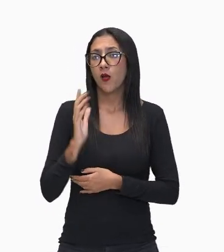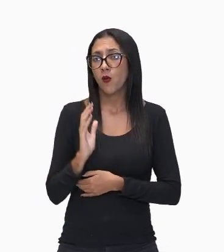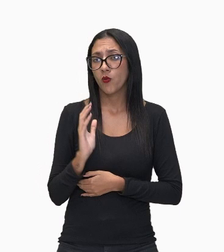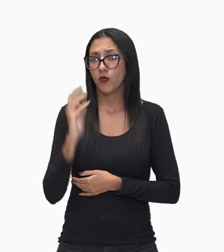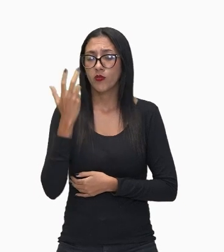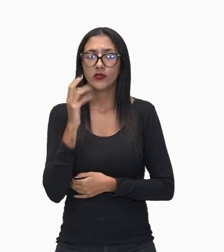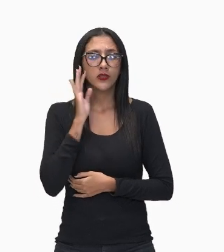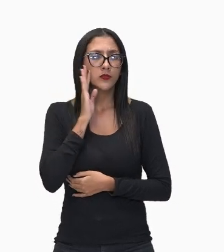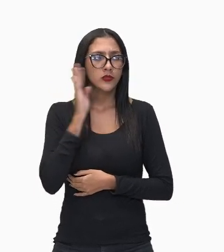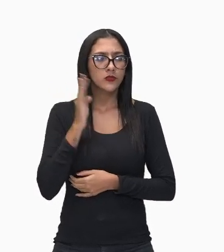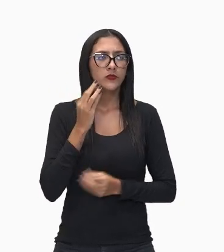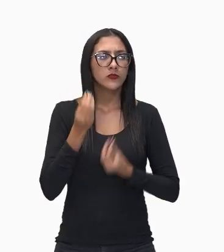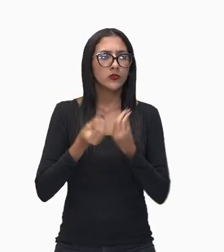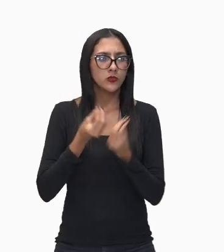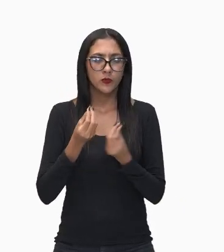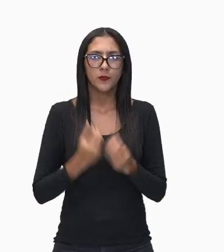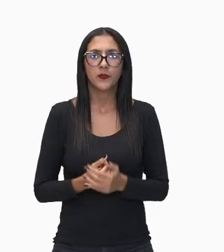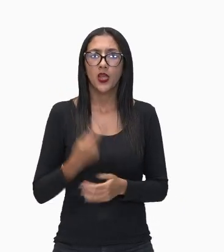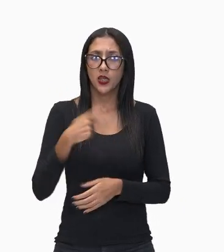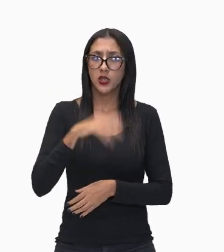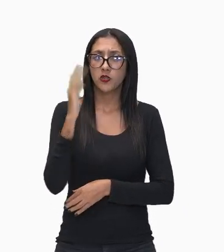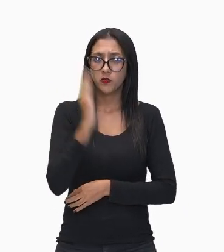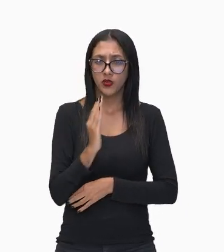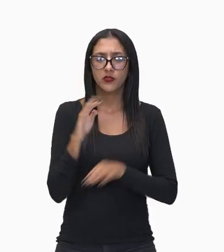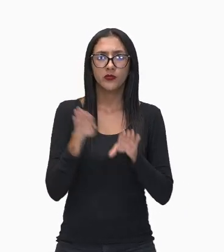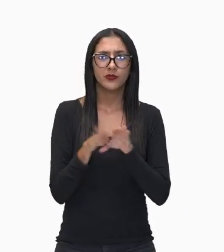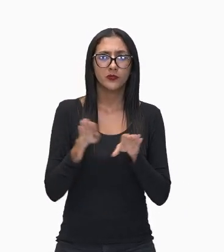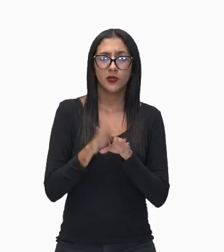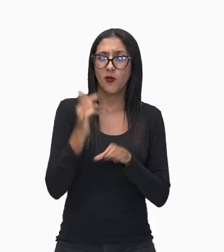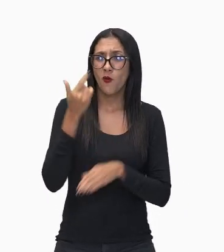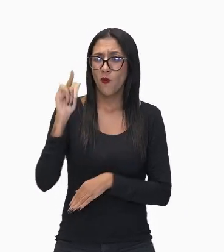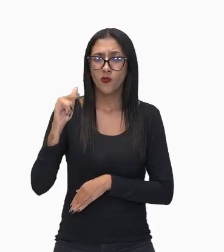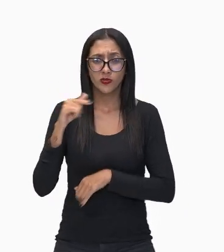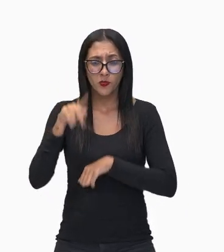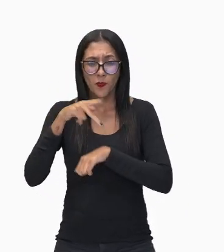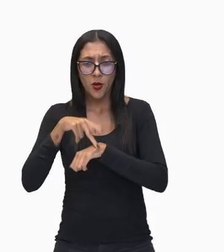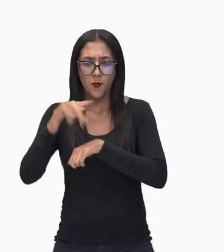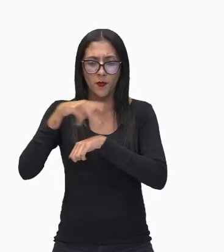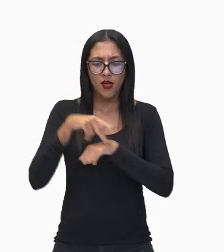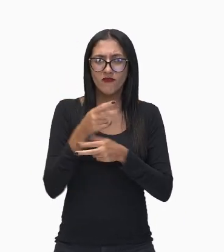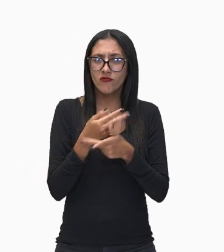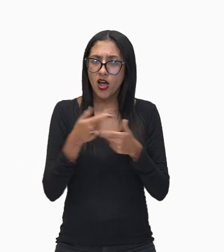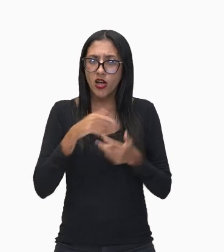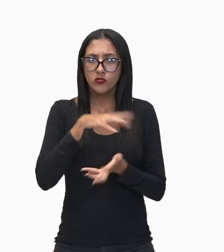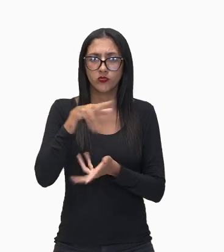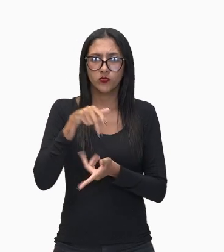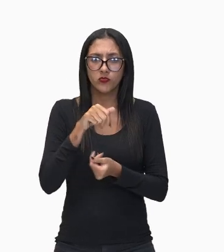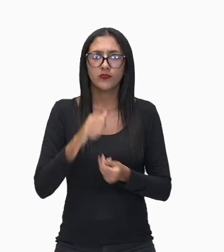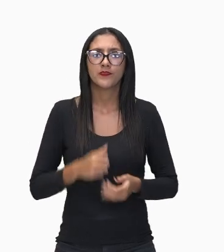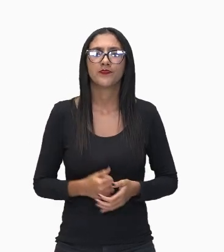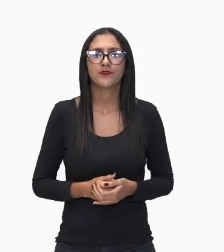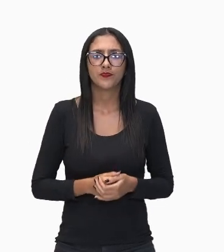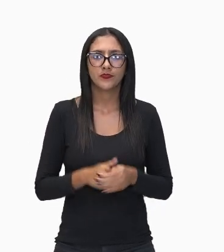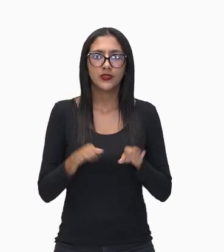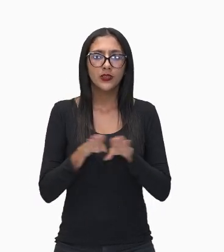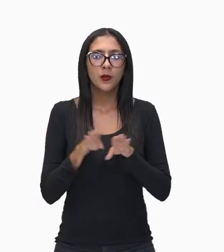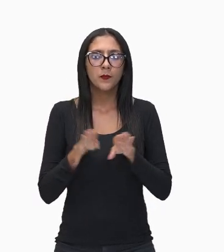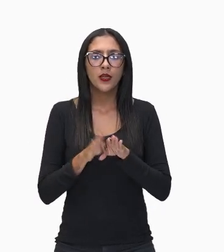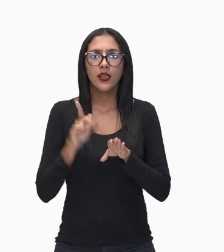né? Não somente no Brasil, como em várias partes do mundo. E a poluição industrial, a poluição